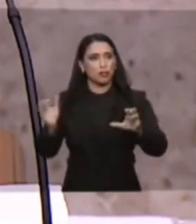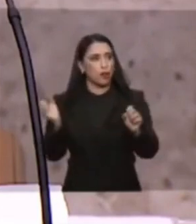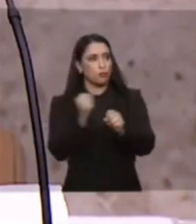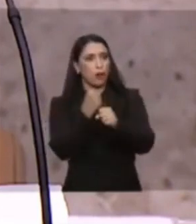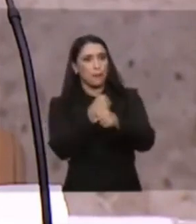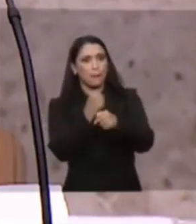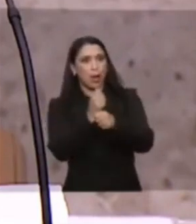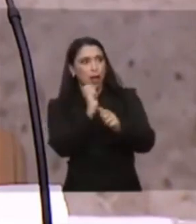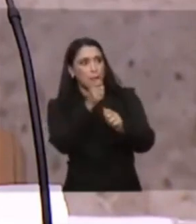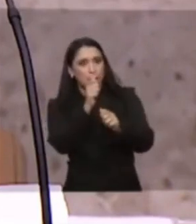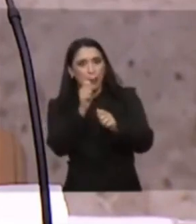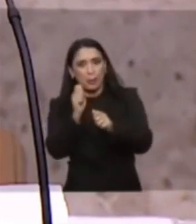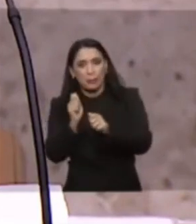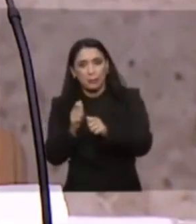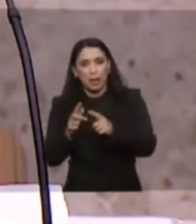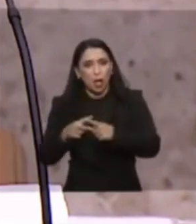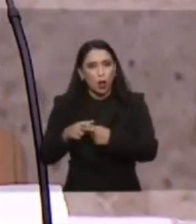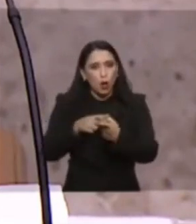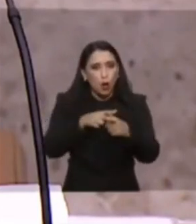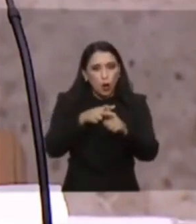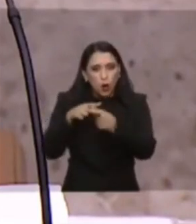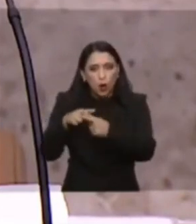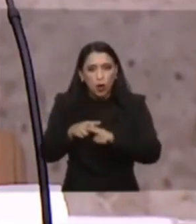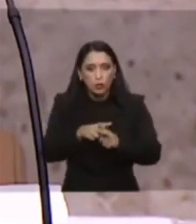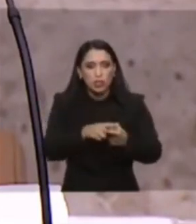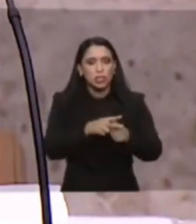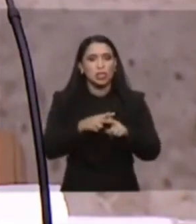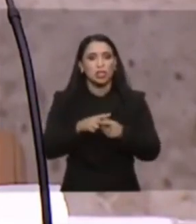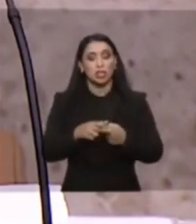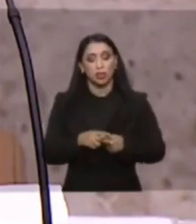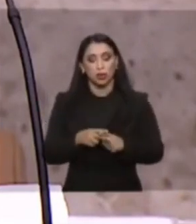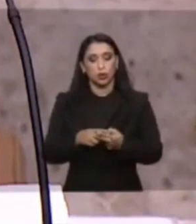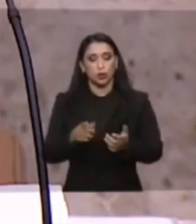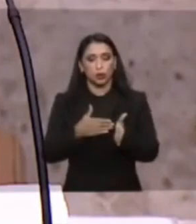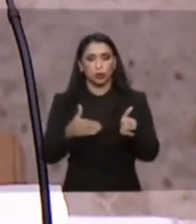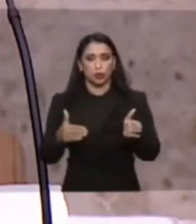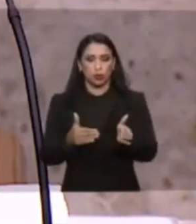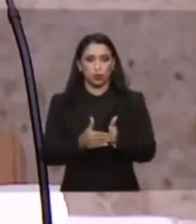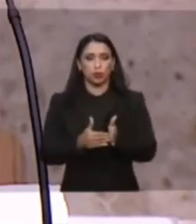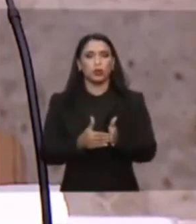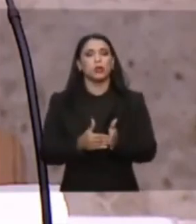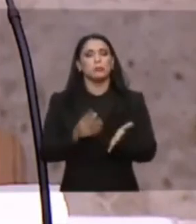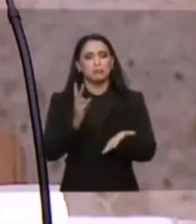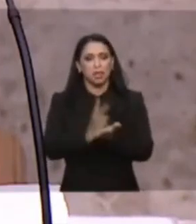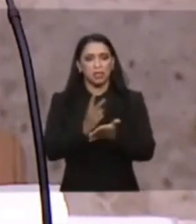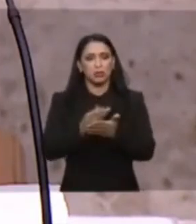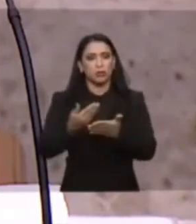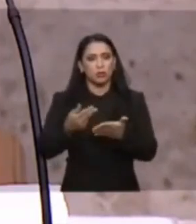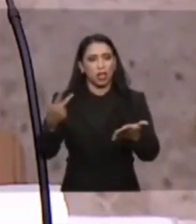reconstituído, a despeito da agressão desprezível de 8 de janeiro,